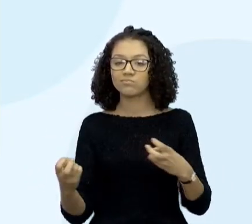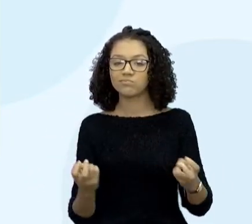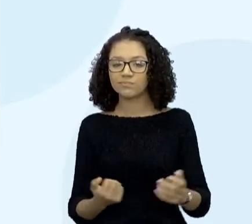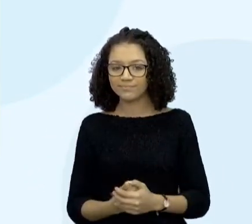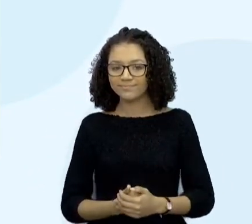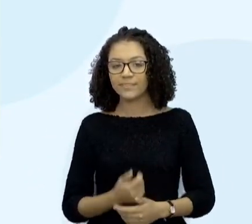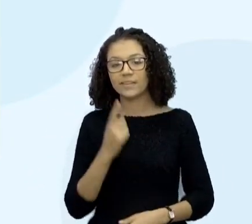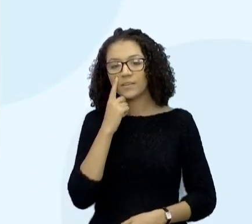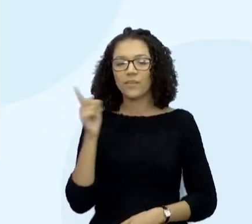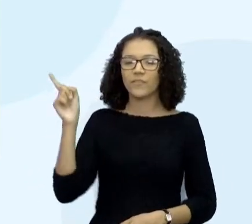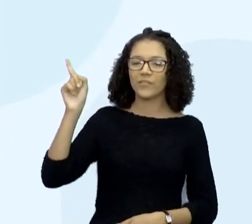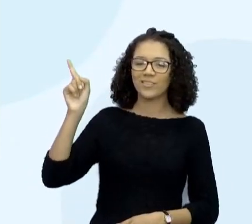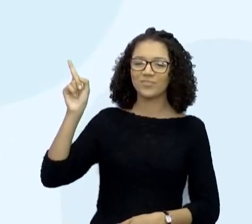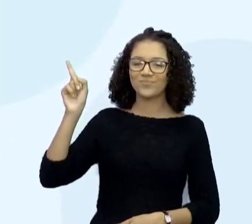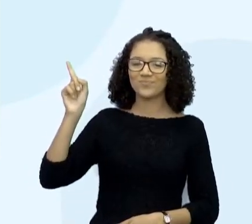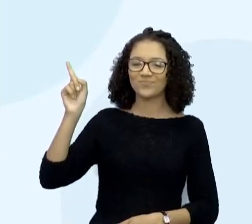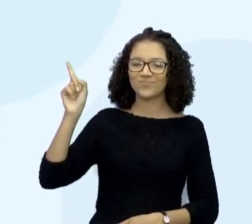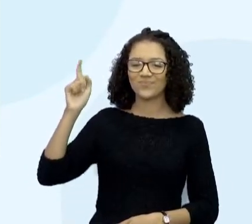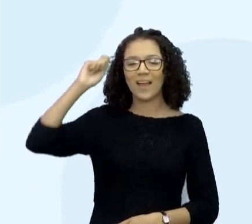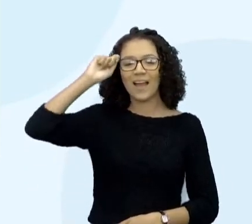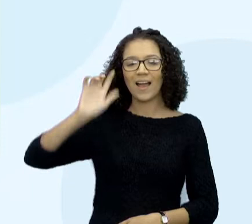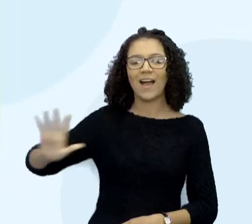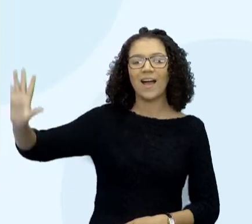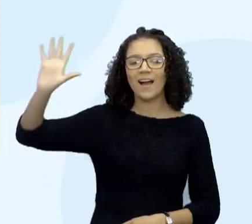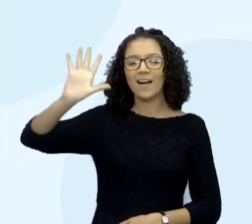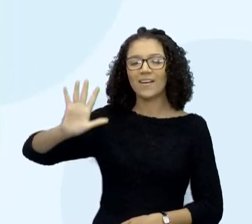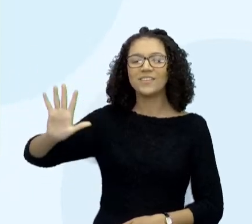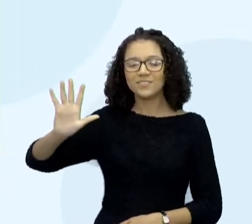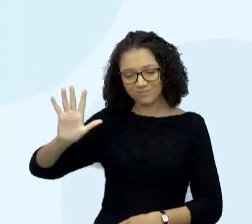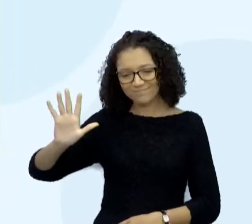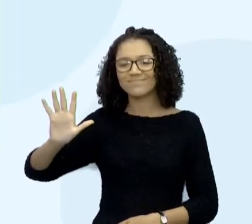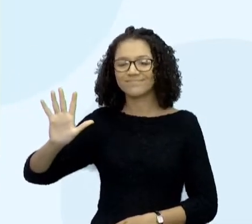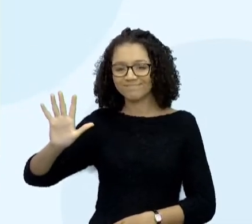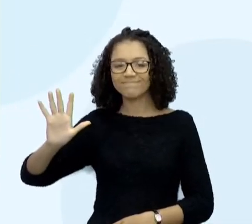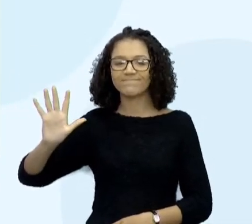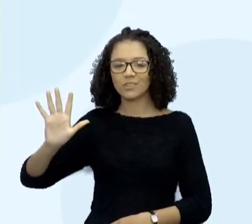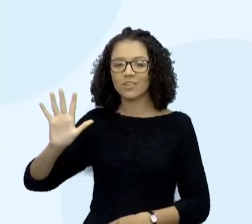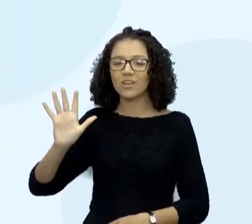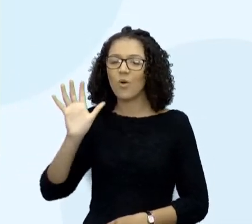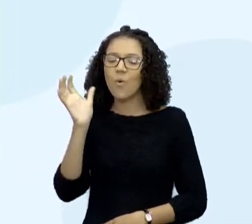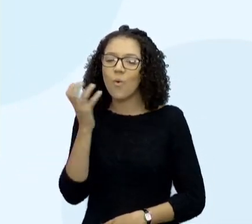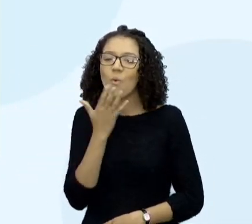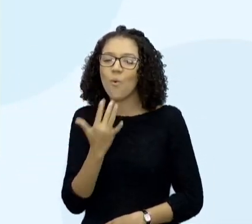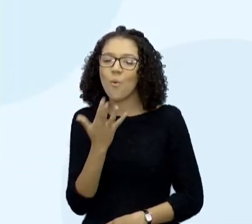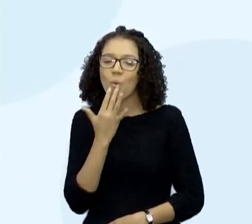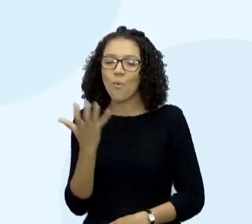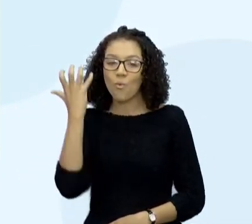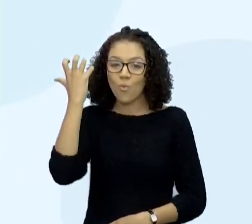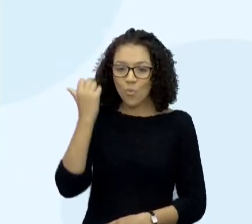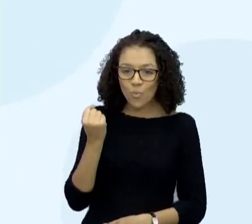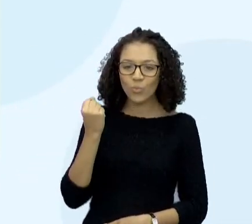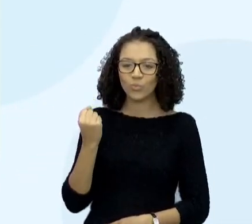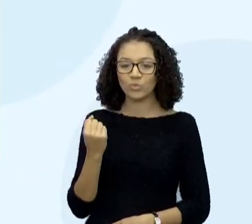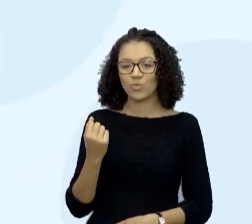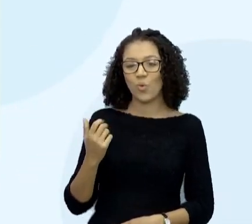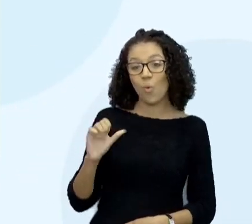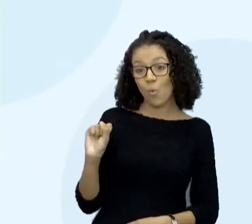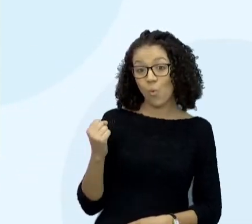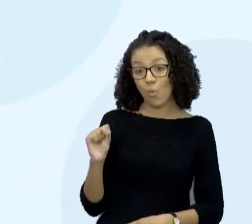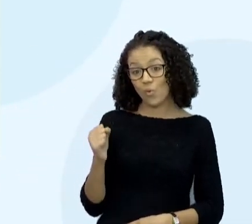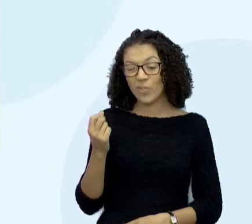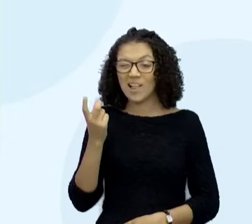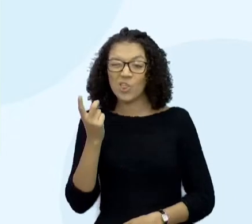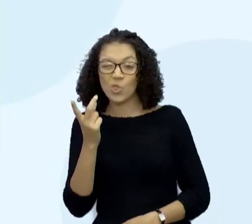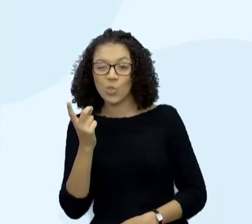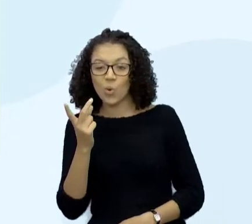aí também mostrando números maiores aí, entre 8, né, a mais de 12 a cada 1.000 habitantes, né?